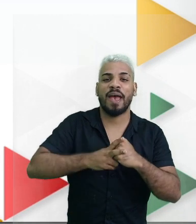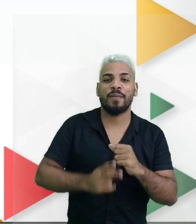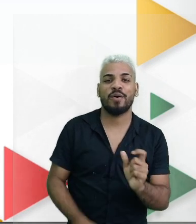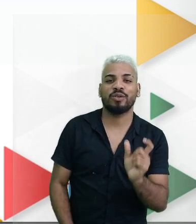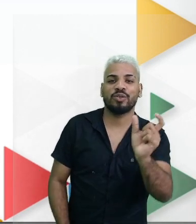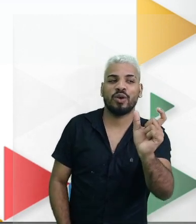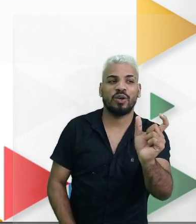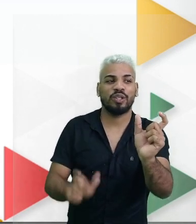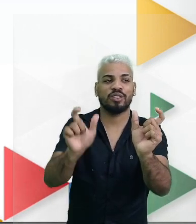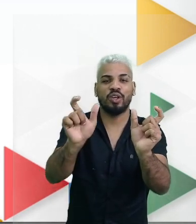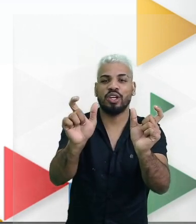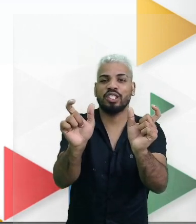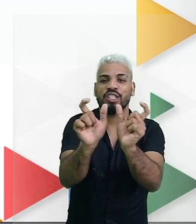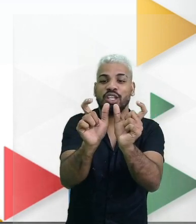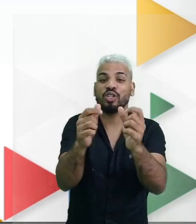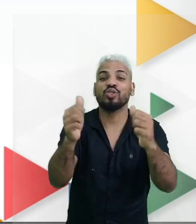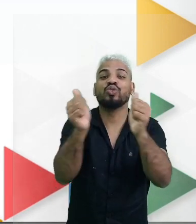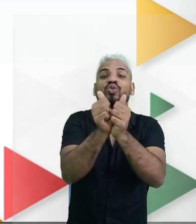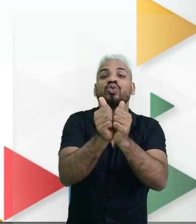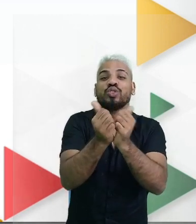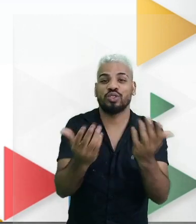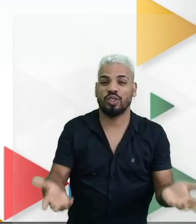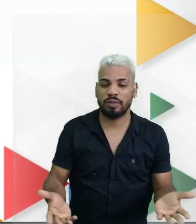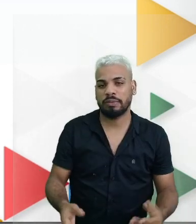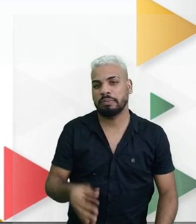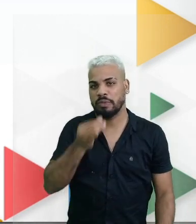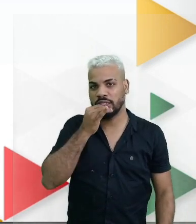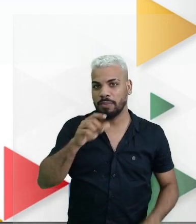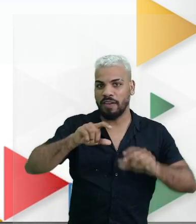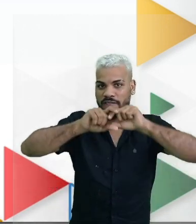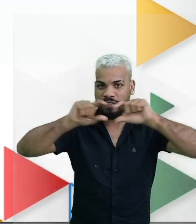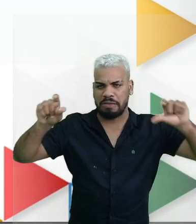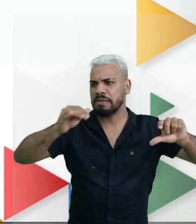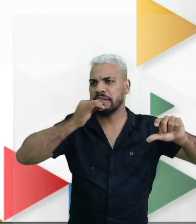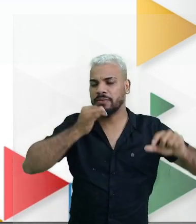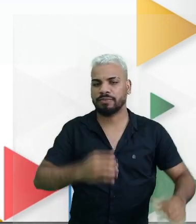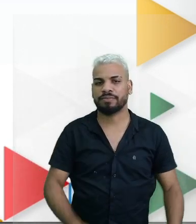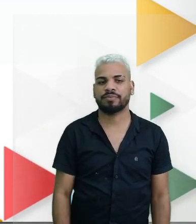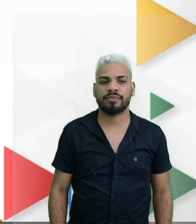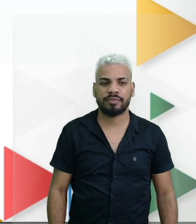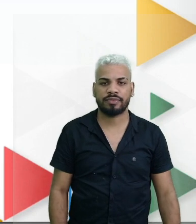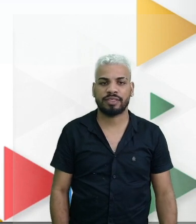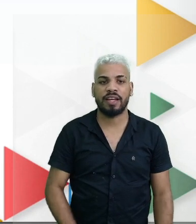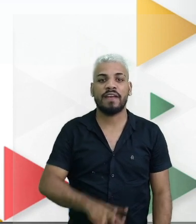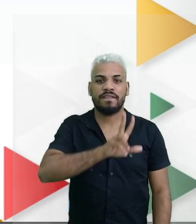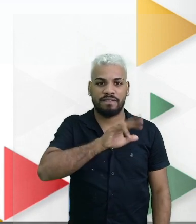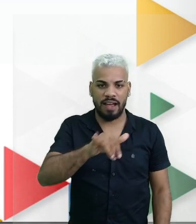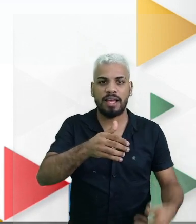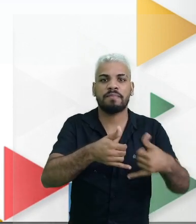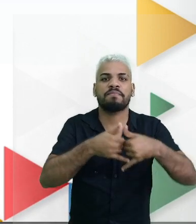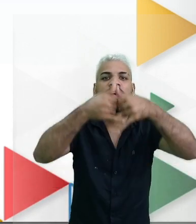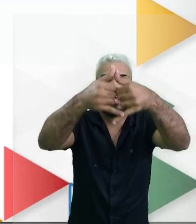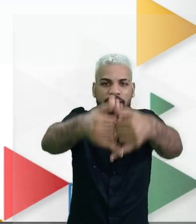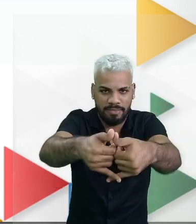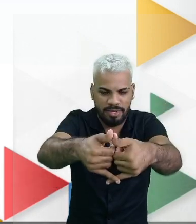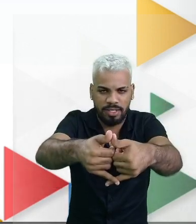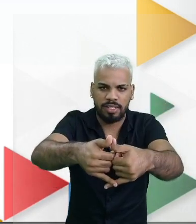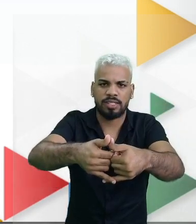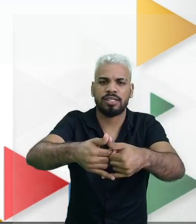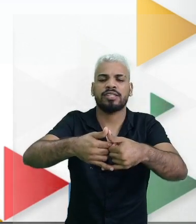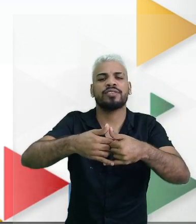juntos. Então vejam só, aqui eu tenho a expressão aqui, vai premiar. Aqui eu tenho, vai premiar.